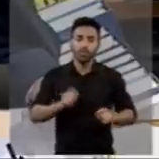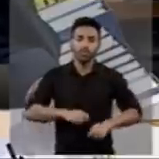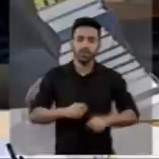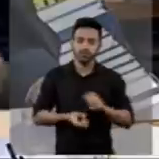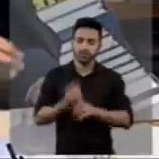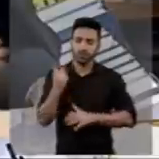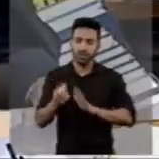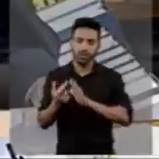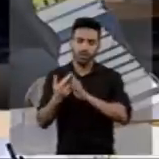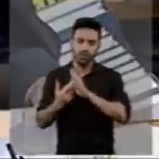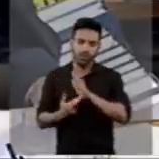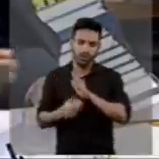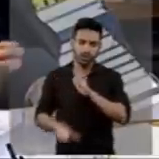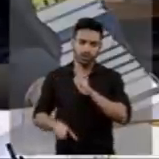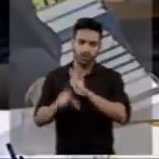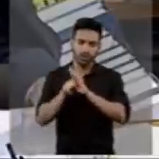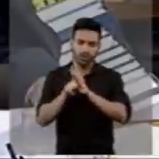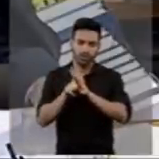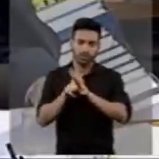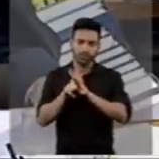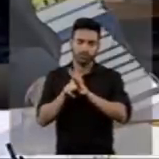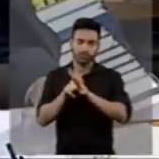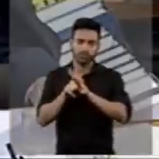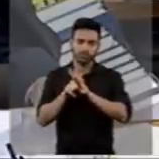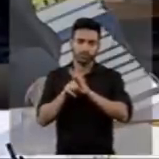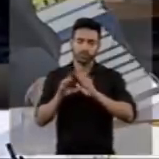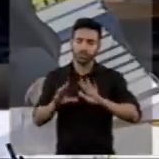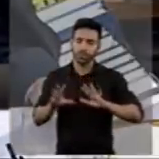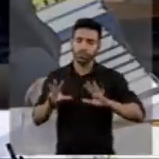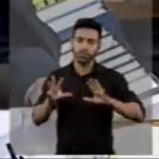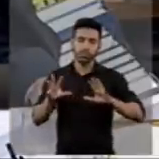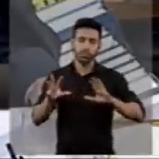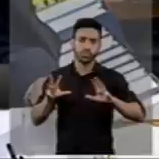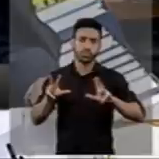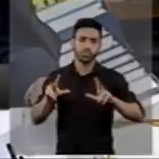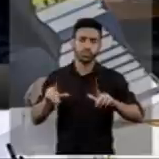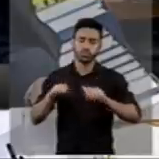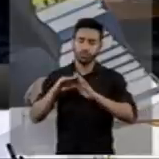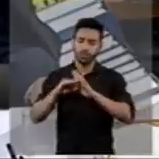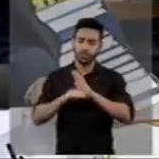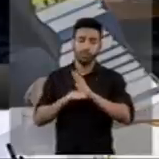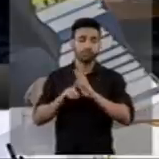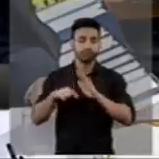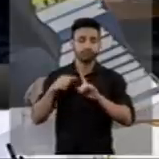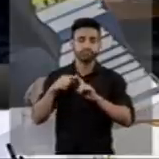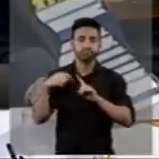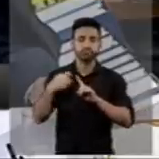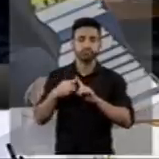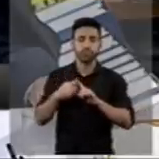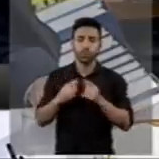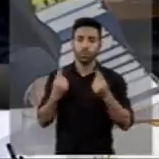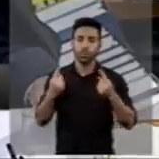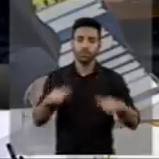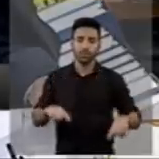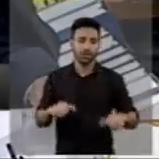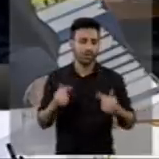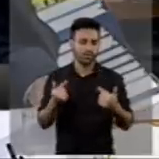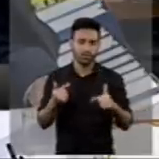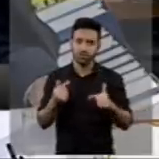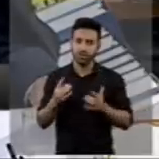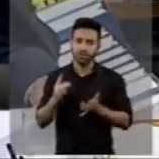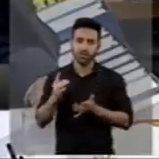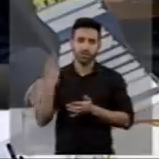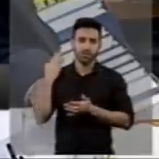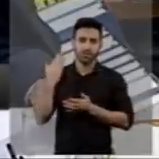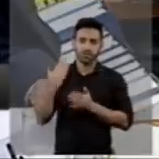questionada afasta todos os preceitos, todos os diplomas em sentido contrário, ou seja, não originados